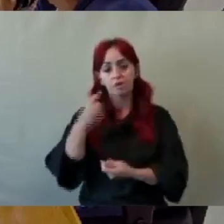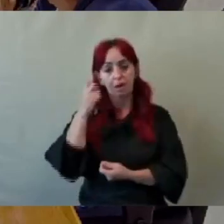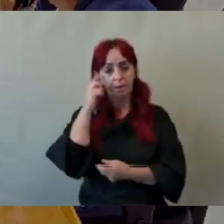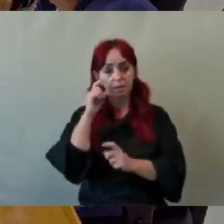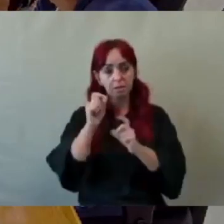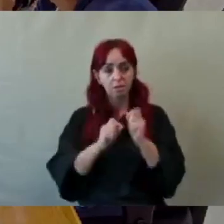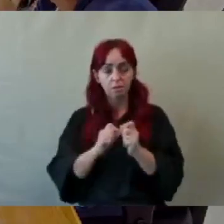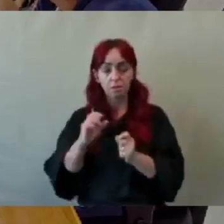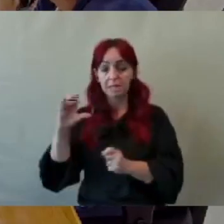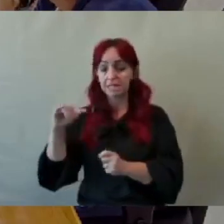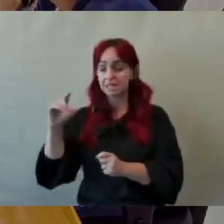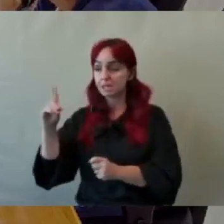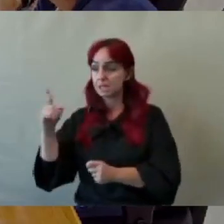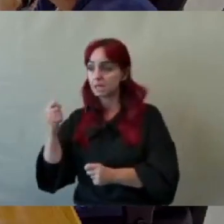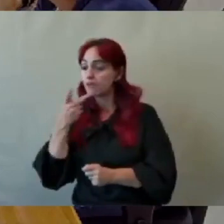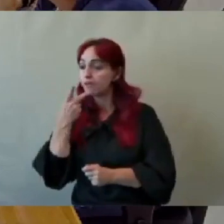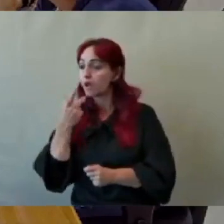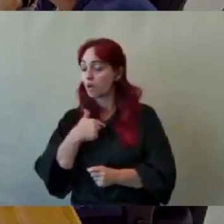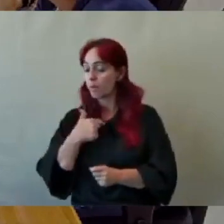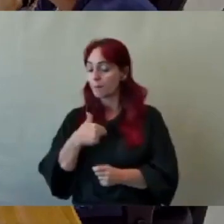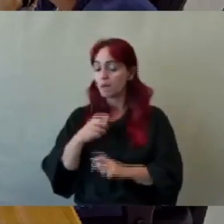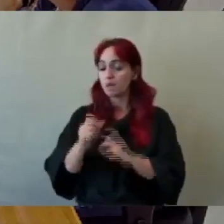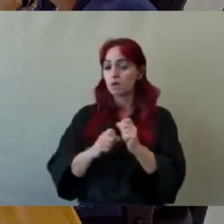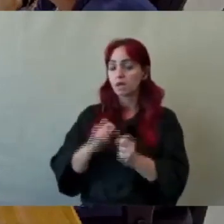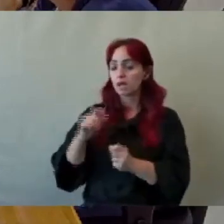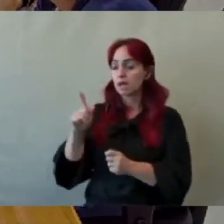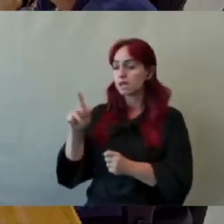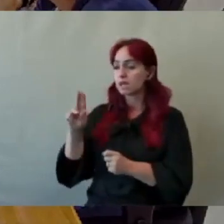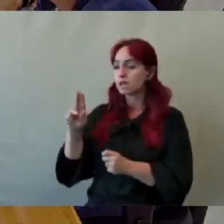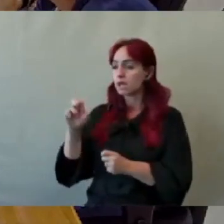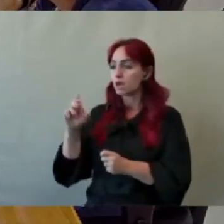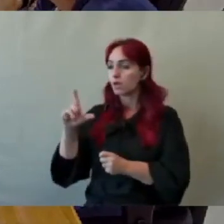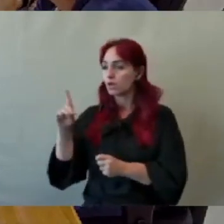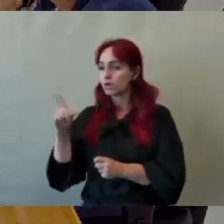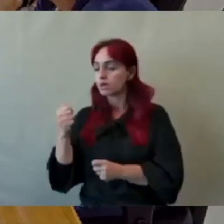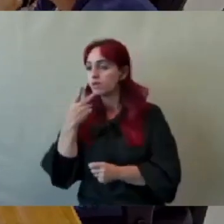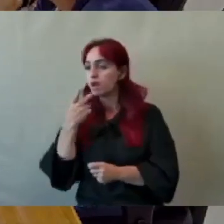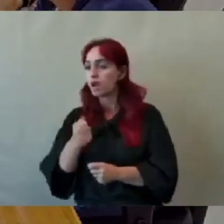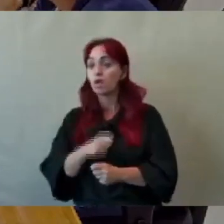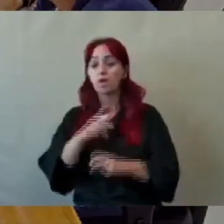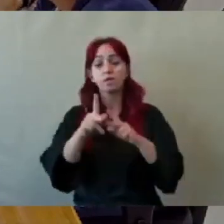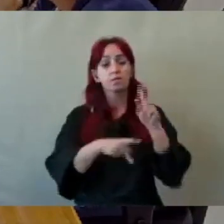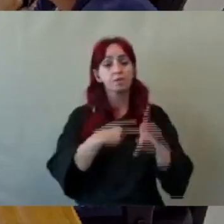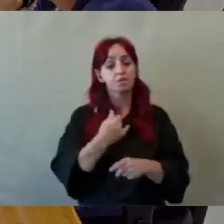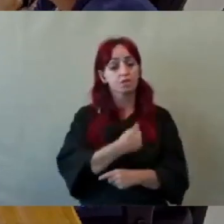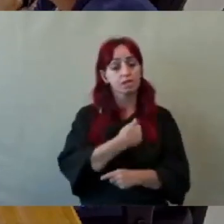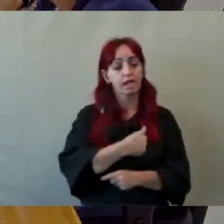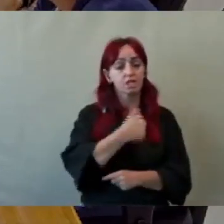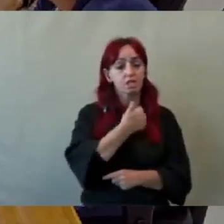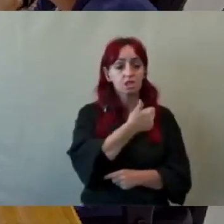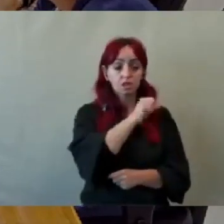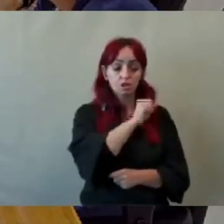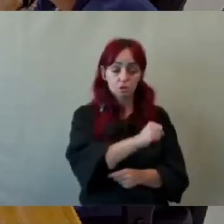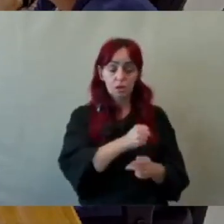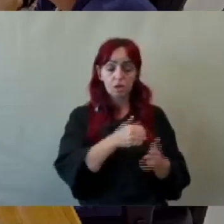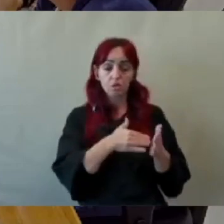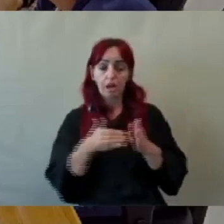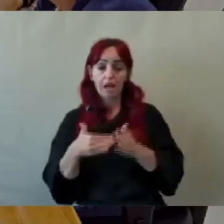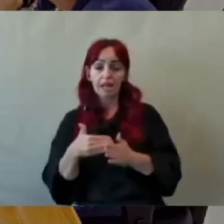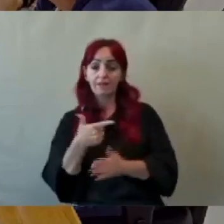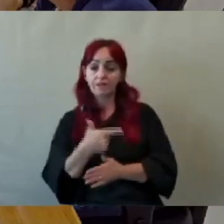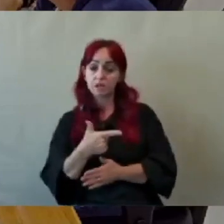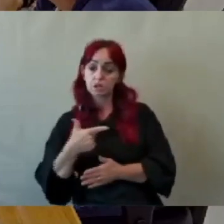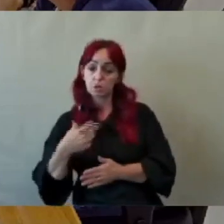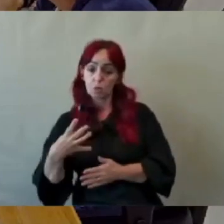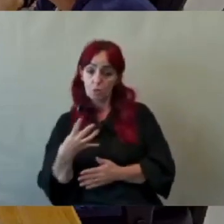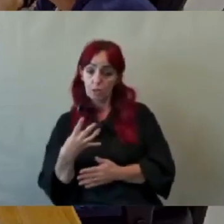comigo quando a Gelda falou, né, das pessoas de 18 a 24 anos que nem trabalham, nem estudam, né? E